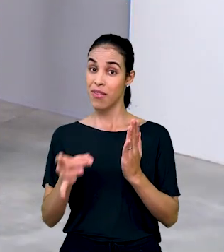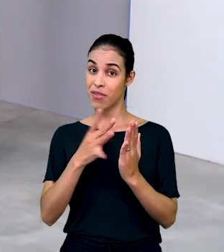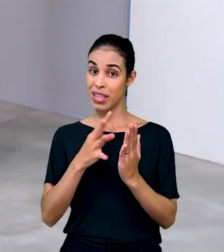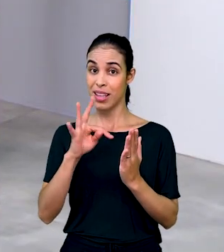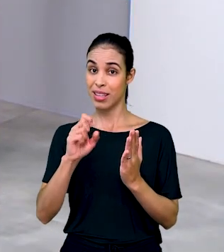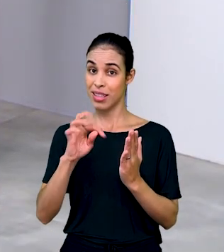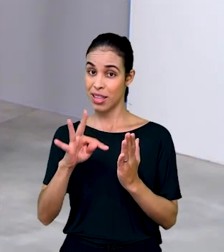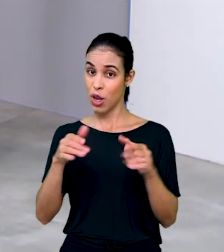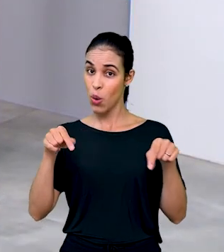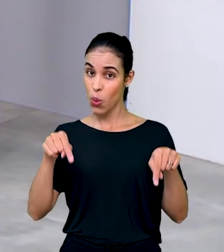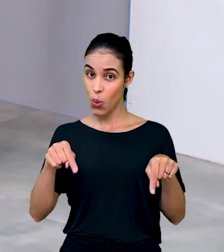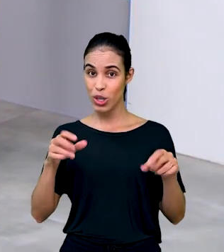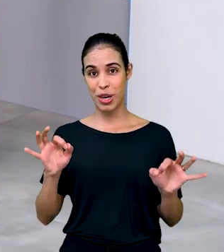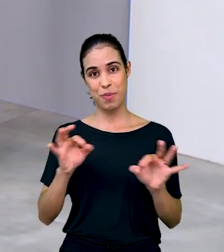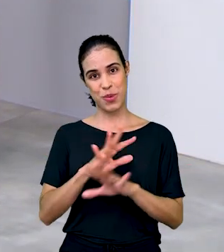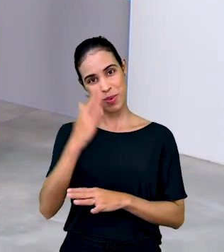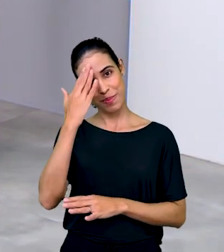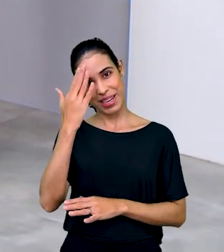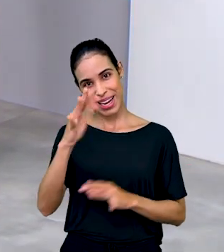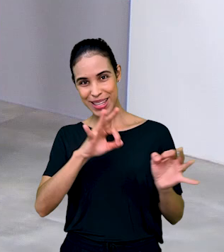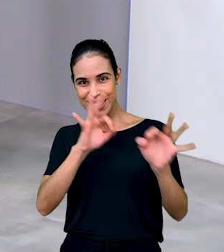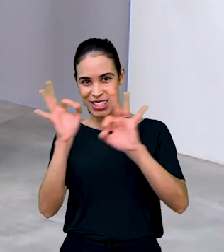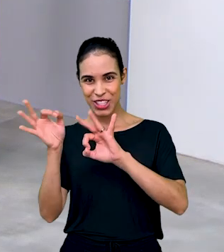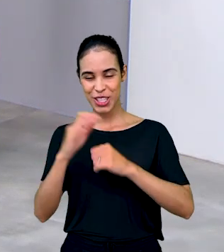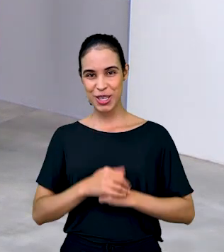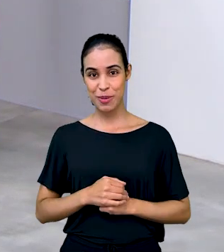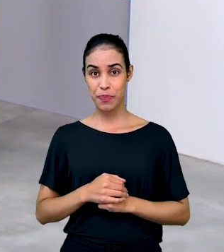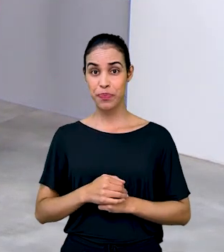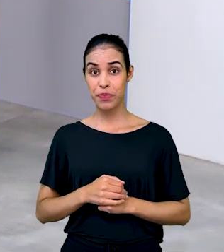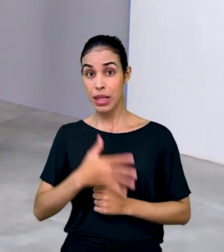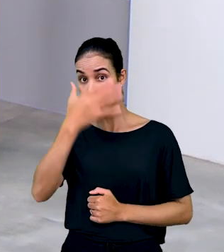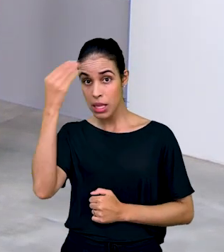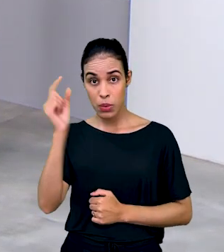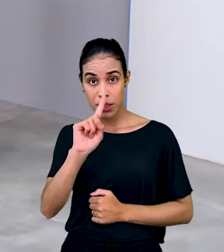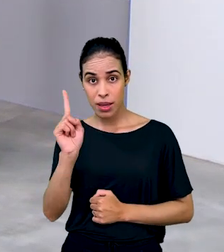O Revista TST de hoje fica por aqui. Muito obrigada pela companhia.